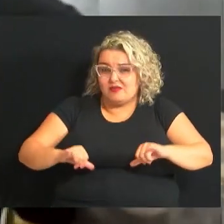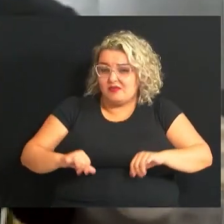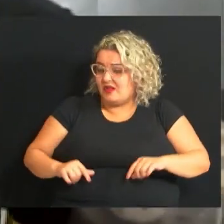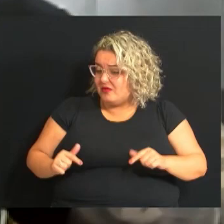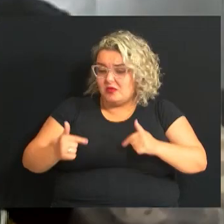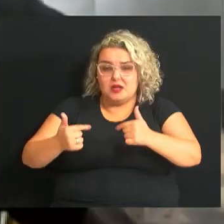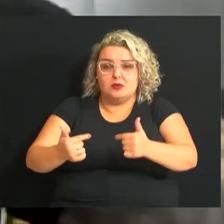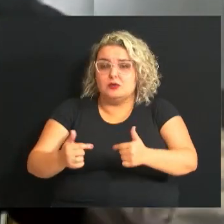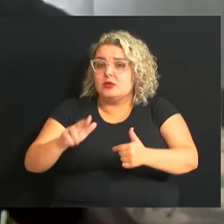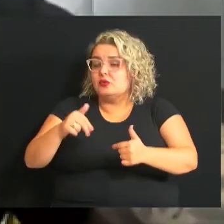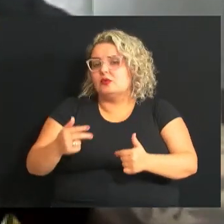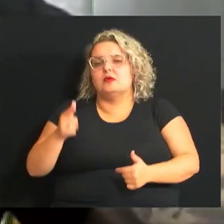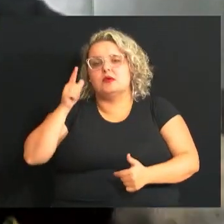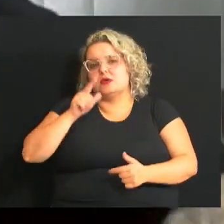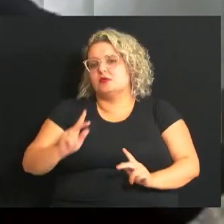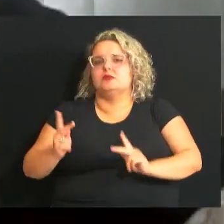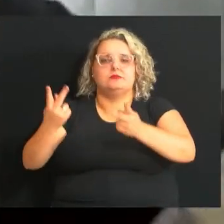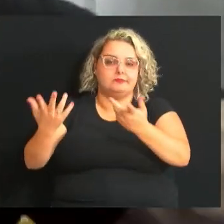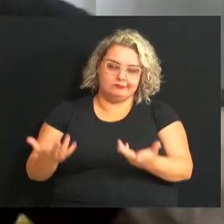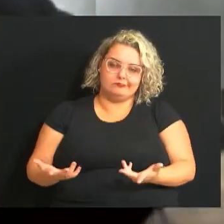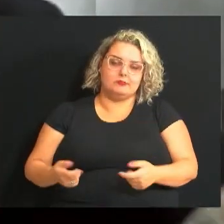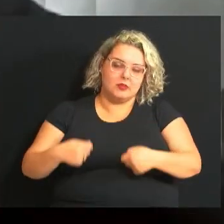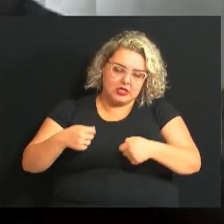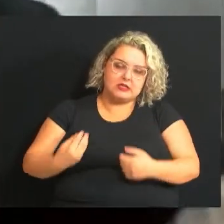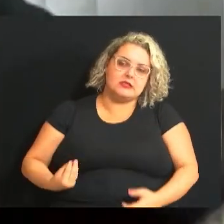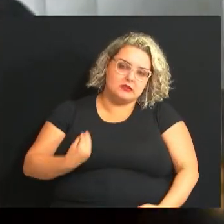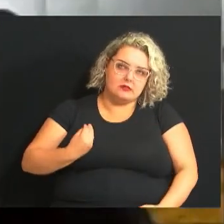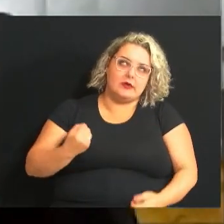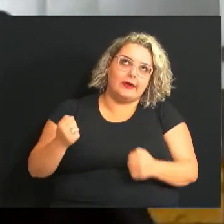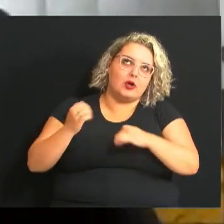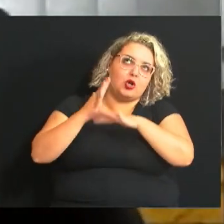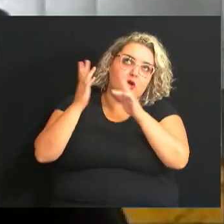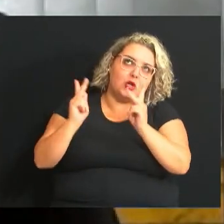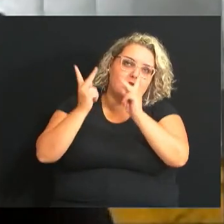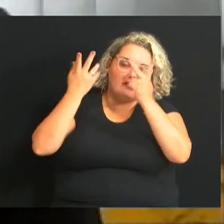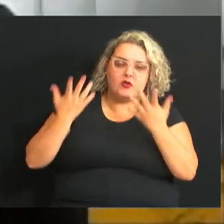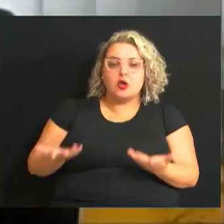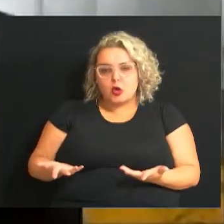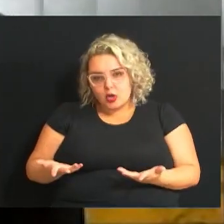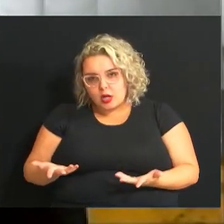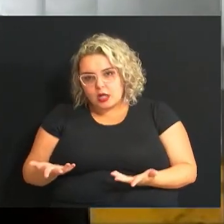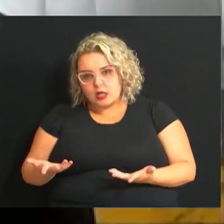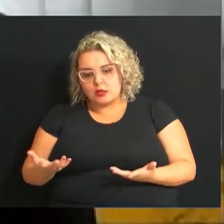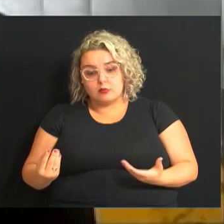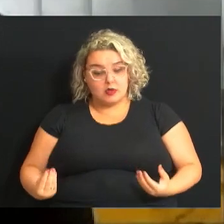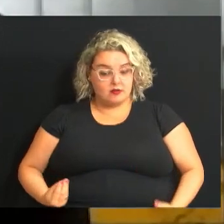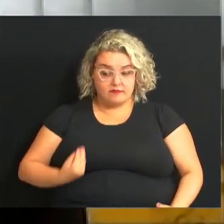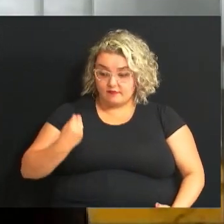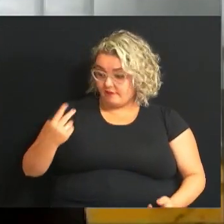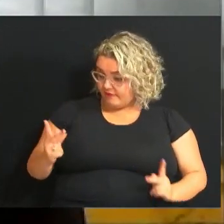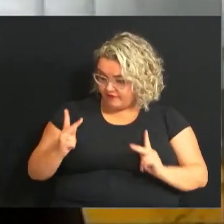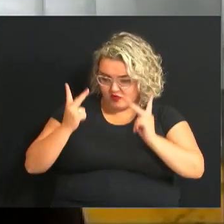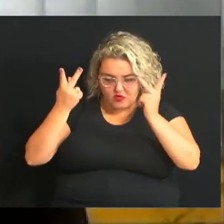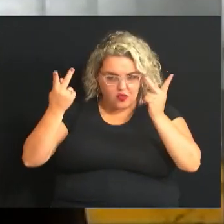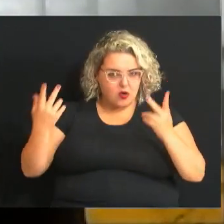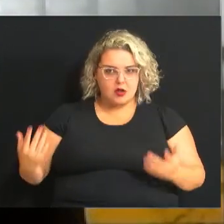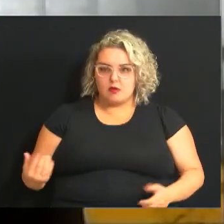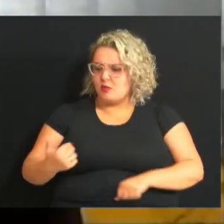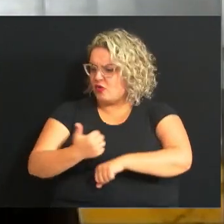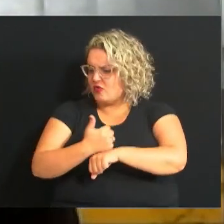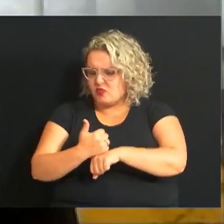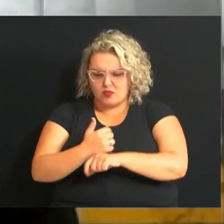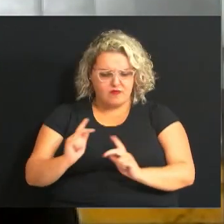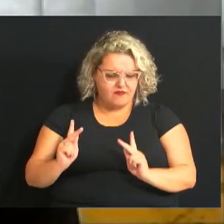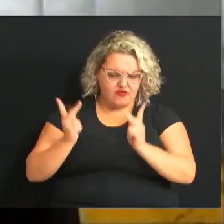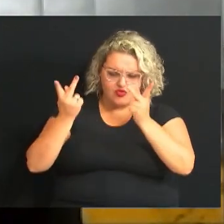viver a glória da vitória na vida dela, né? Uma vitória pessoal, uma vitória profissional. Então o livro, ele traz essa